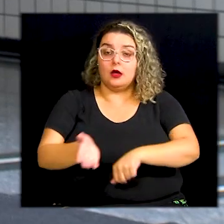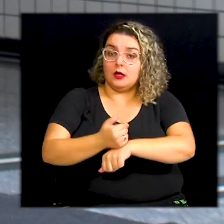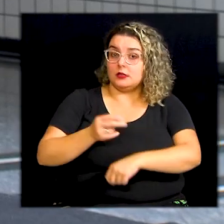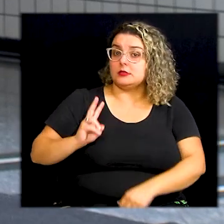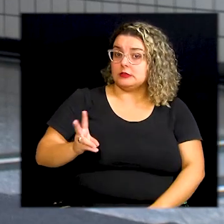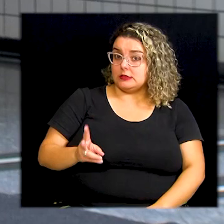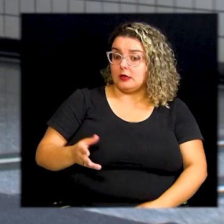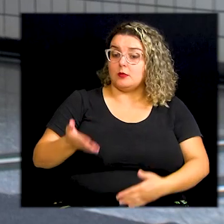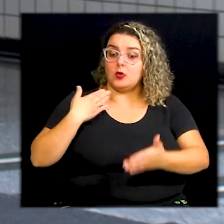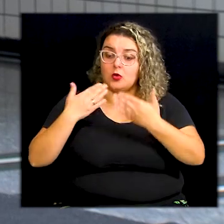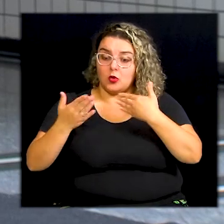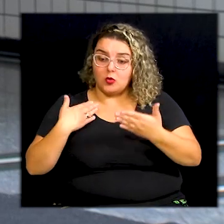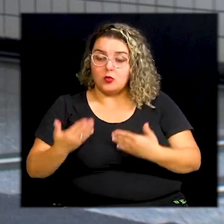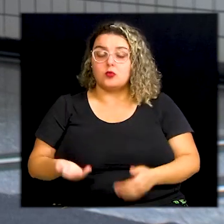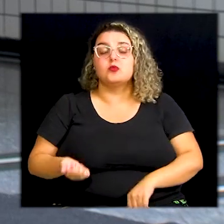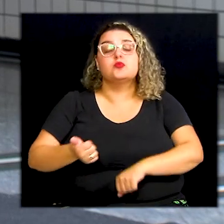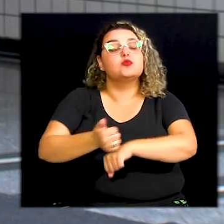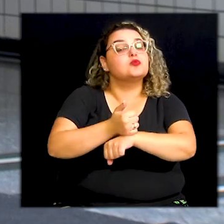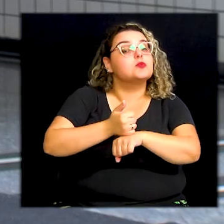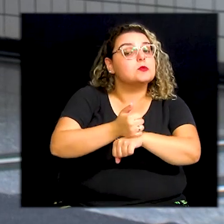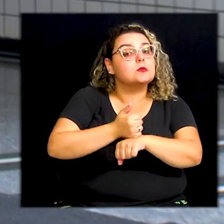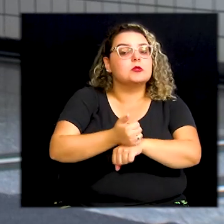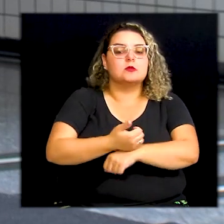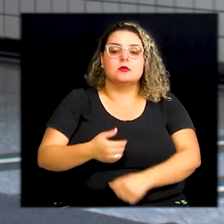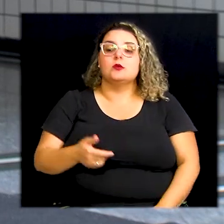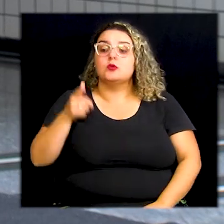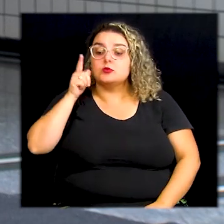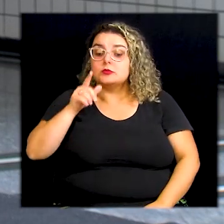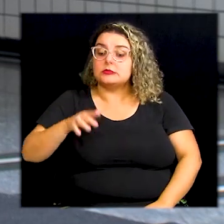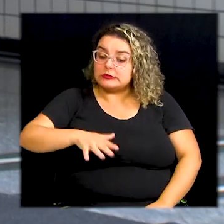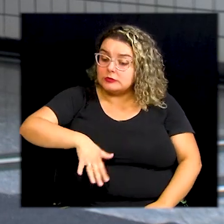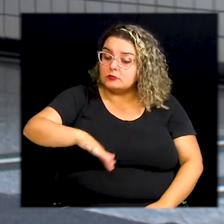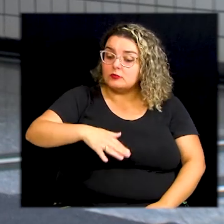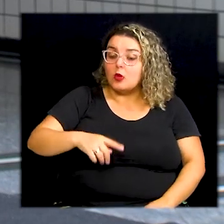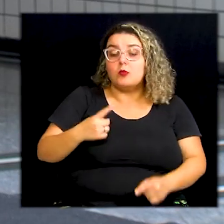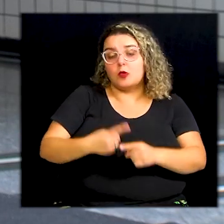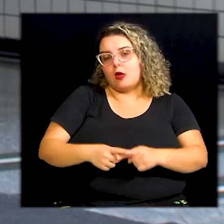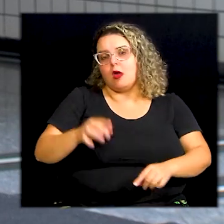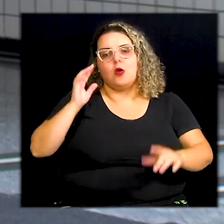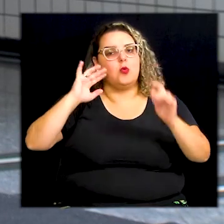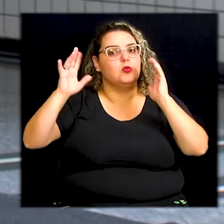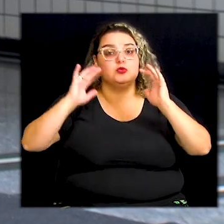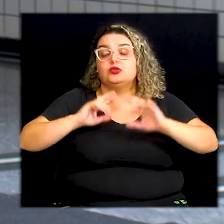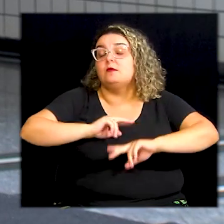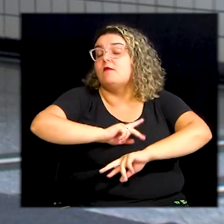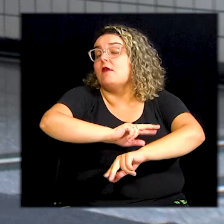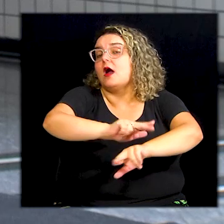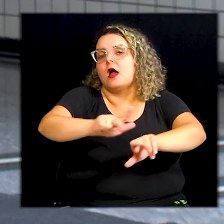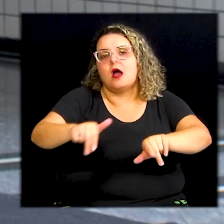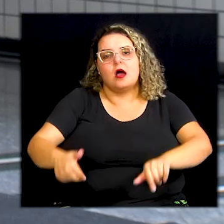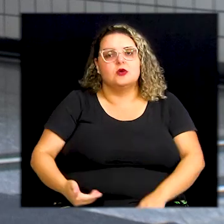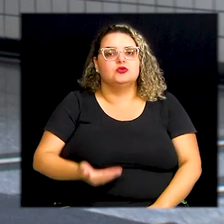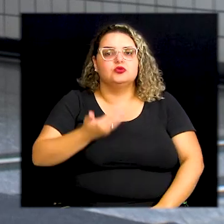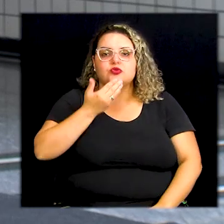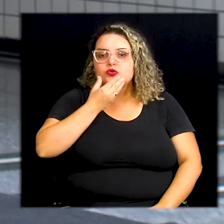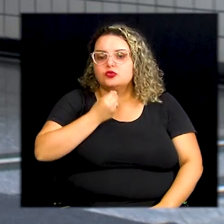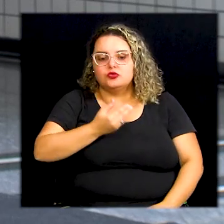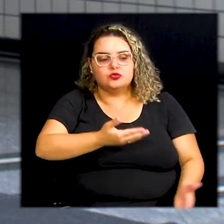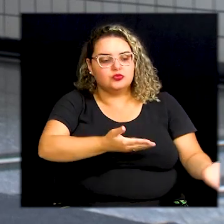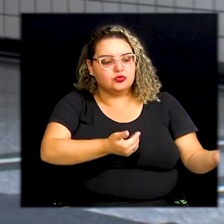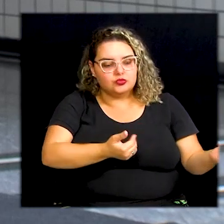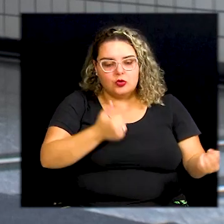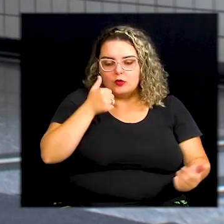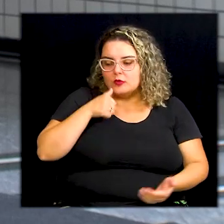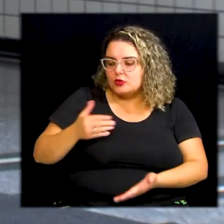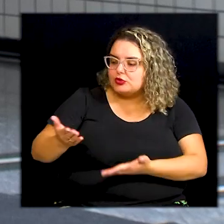gosto de conversar com quem que é atleta, com quem conseguiu essa carreira, porque é o sonho de milhões de garotos e você conseguiu. Então,